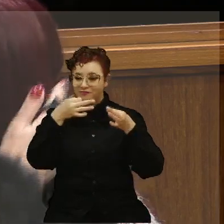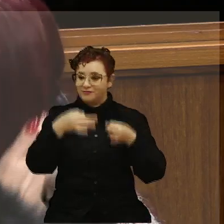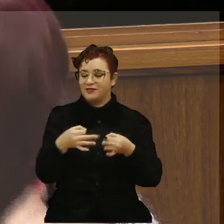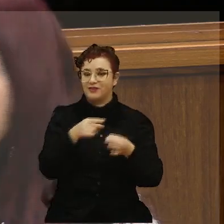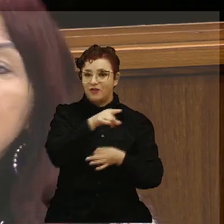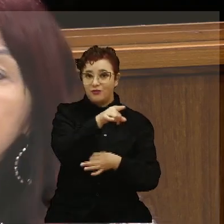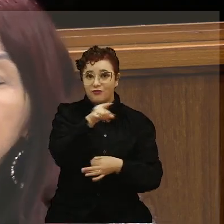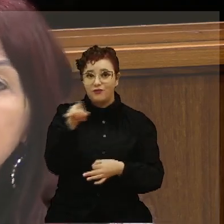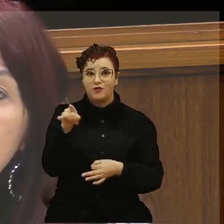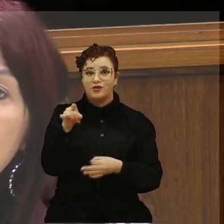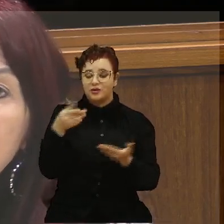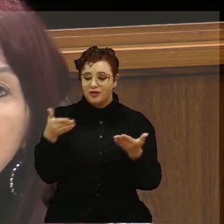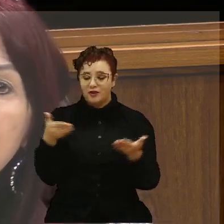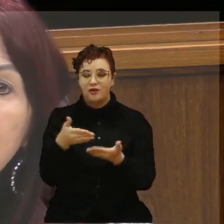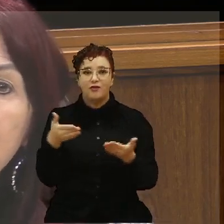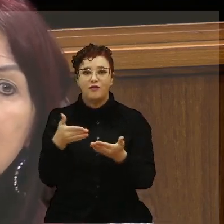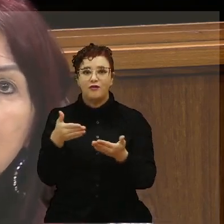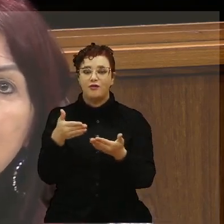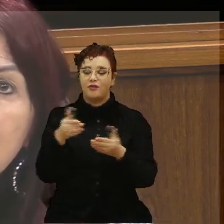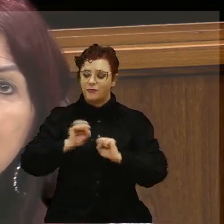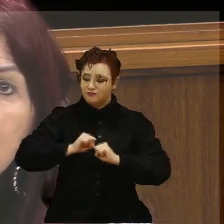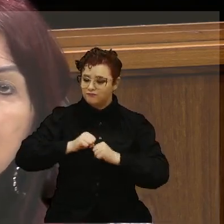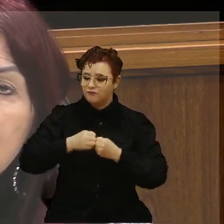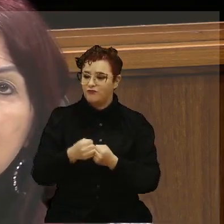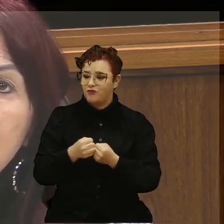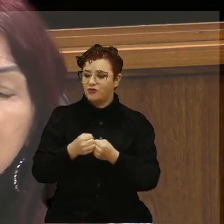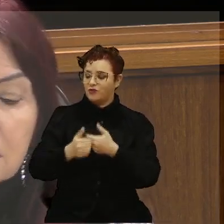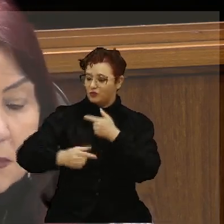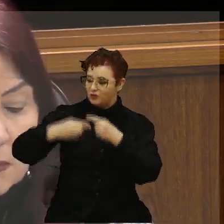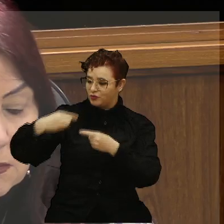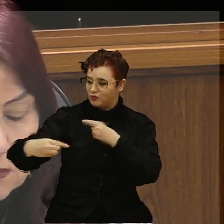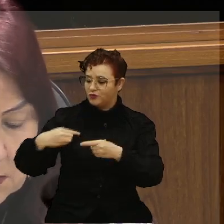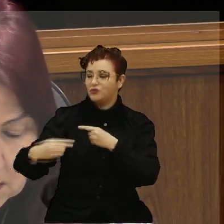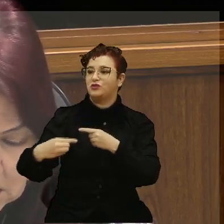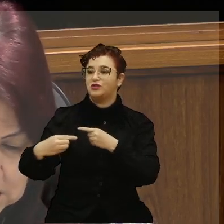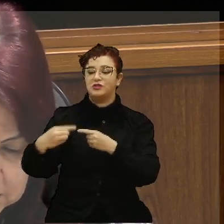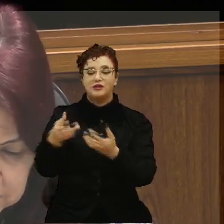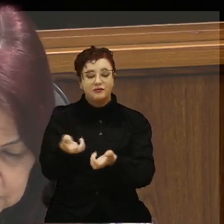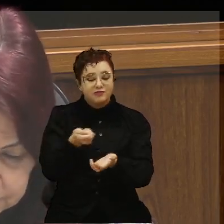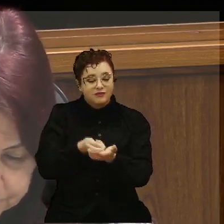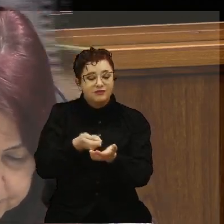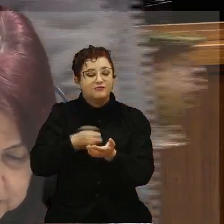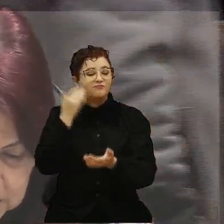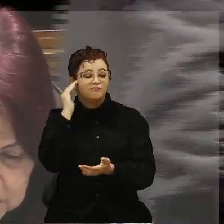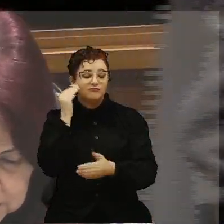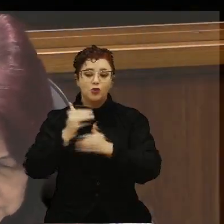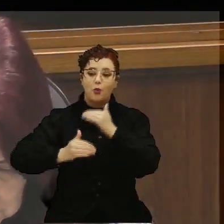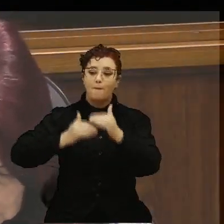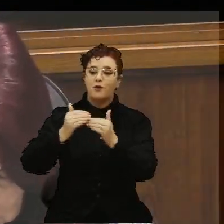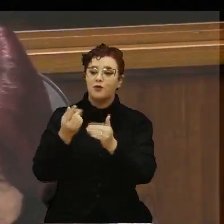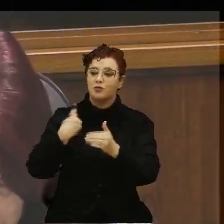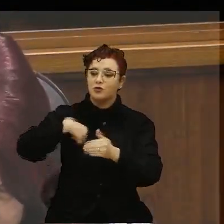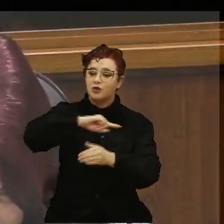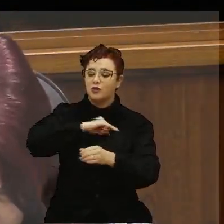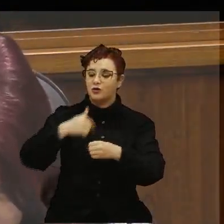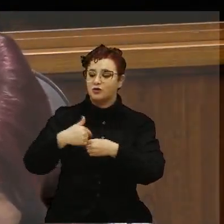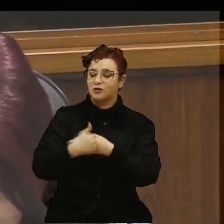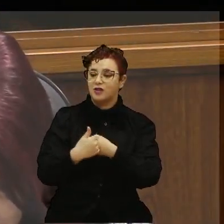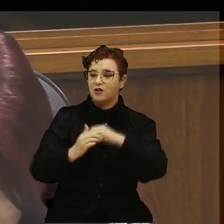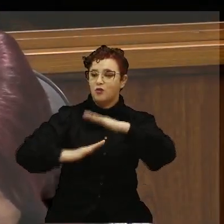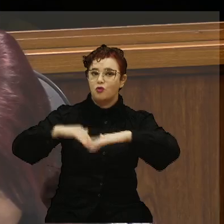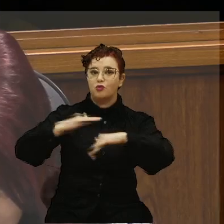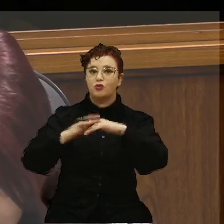que vocês, desde agora, se empenhando, querendo discutir, querendo entender os processos da nossa cidade, estão